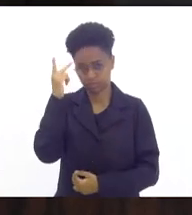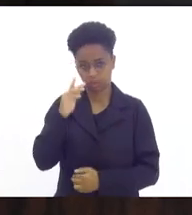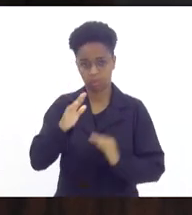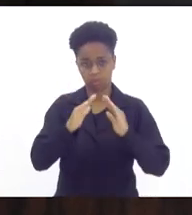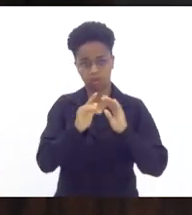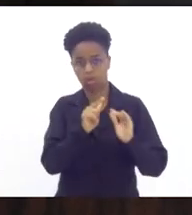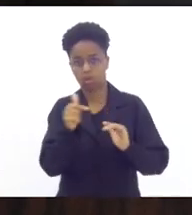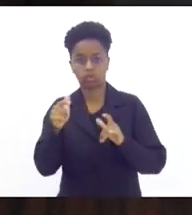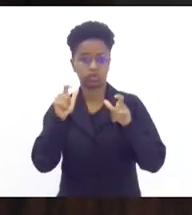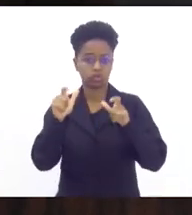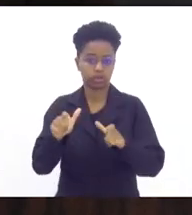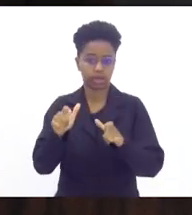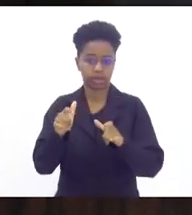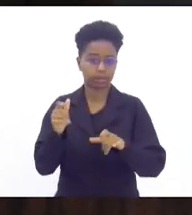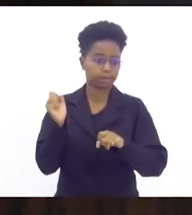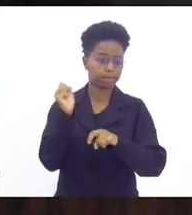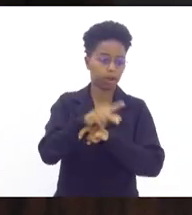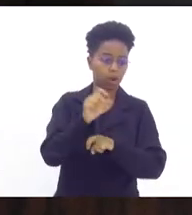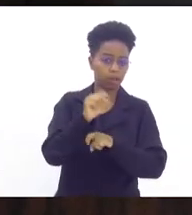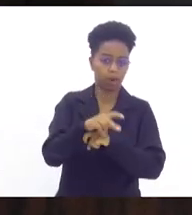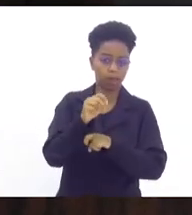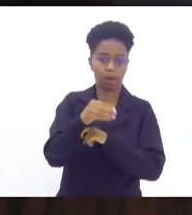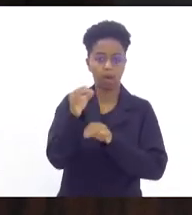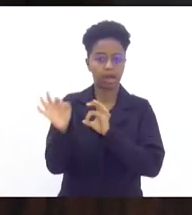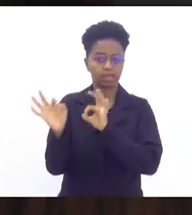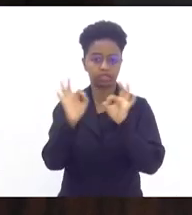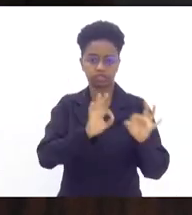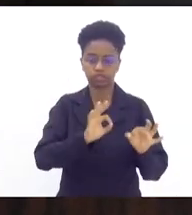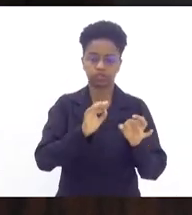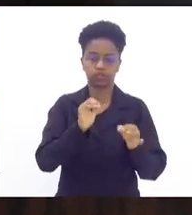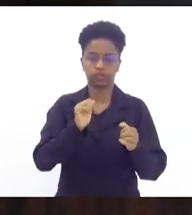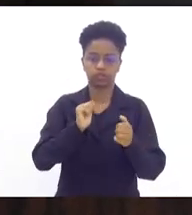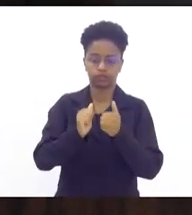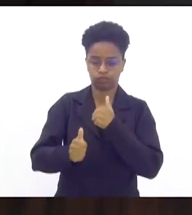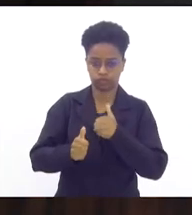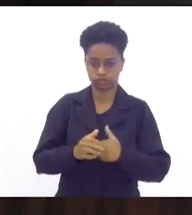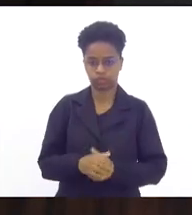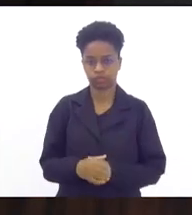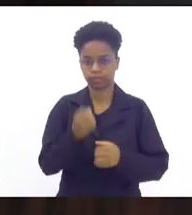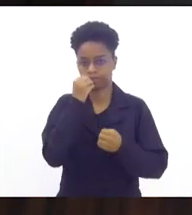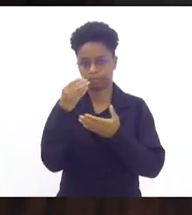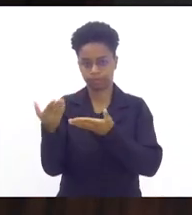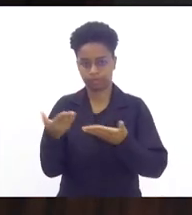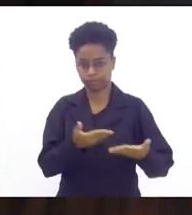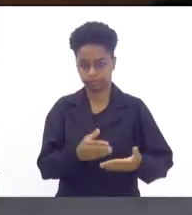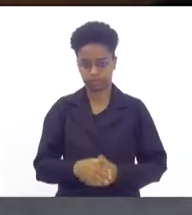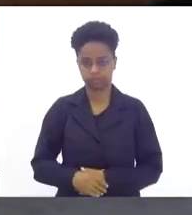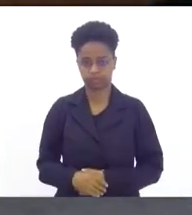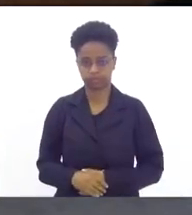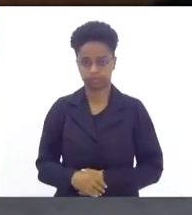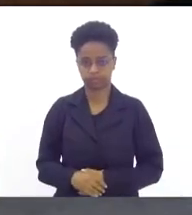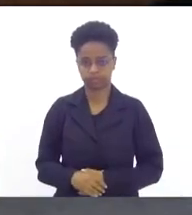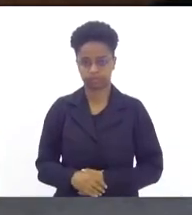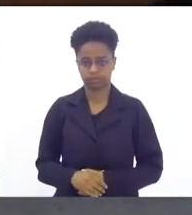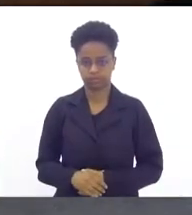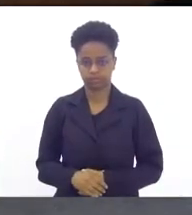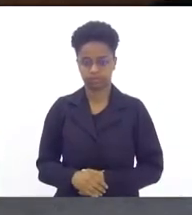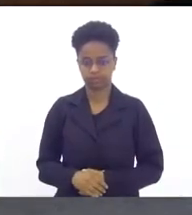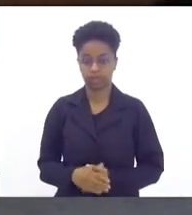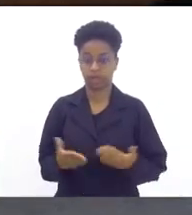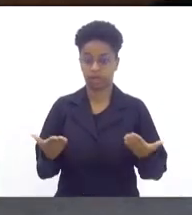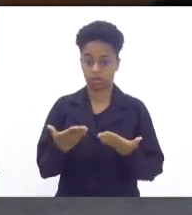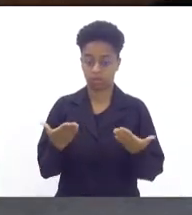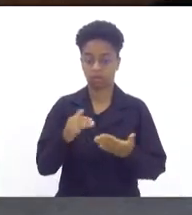para o Maracanã para assistir as partidas de futebol Bem vindo a todos nesta